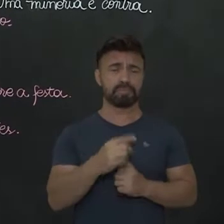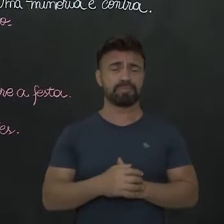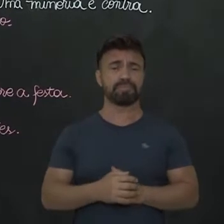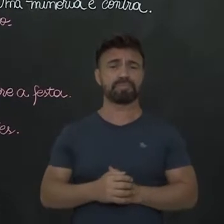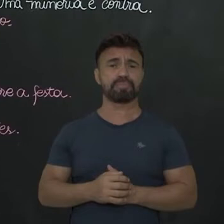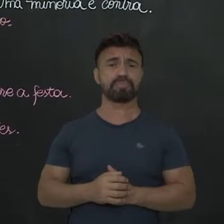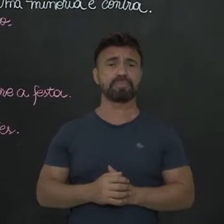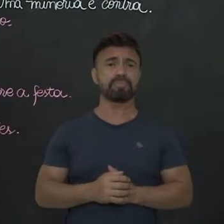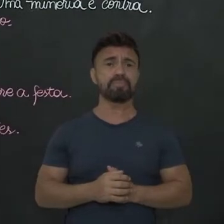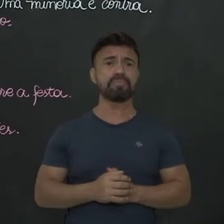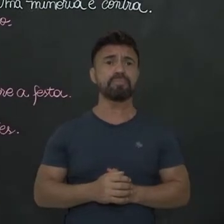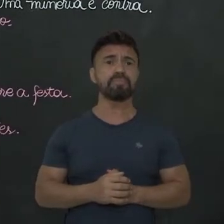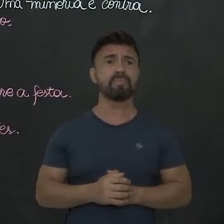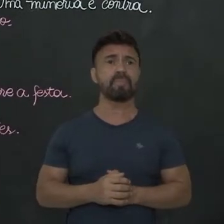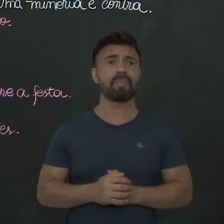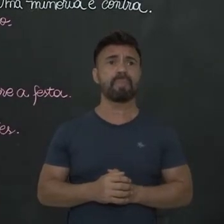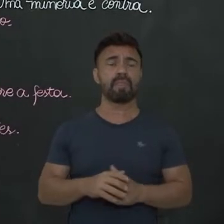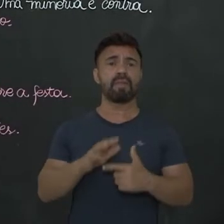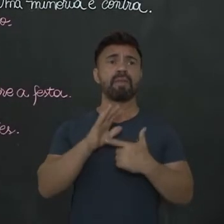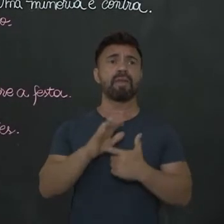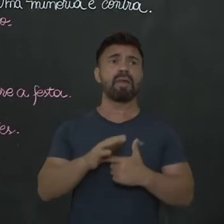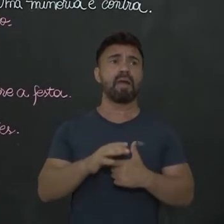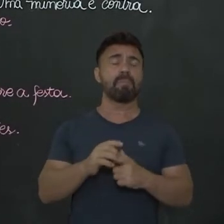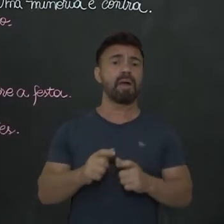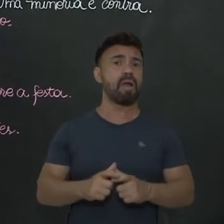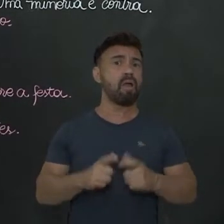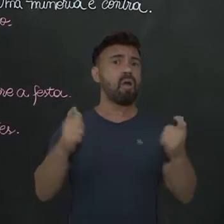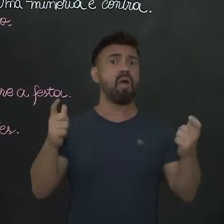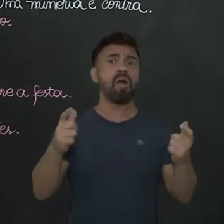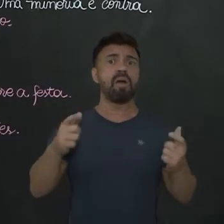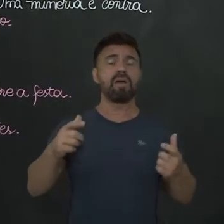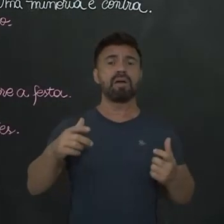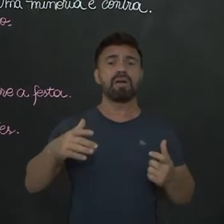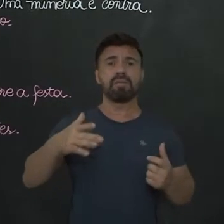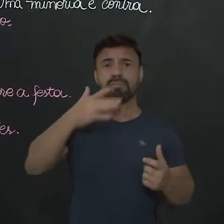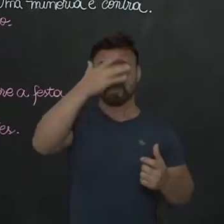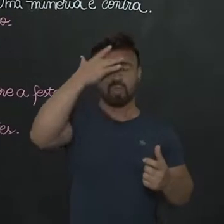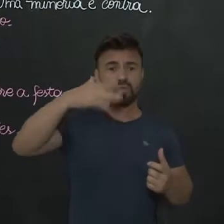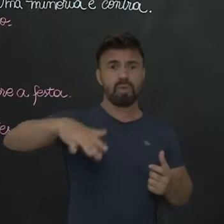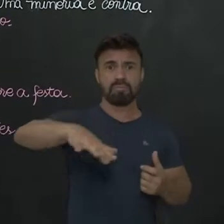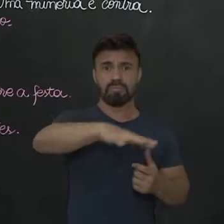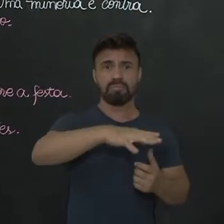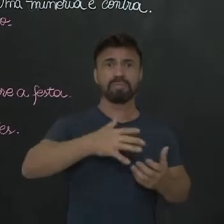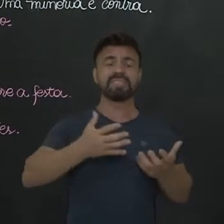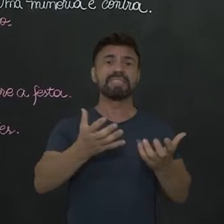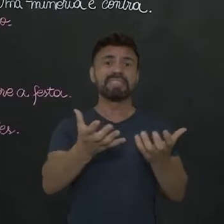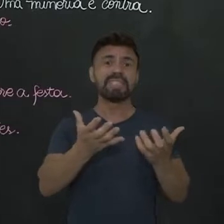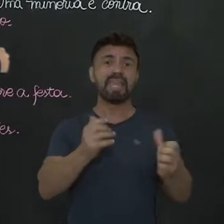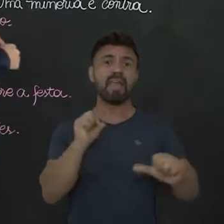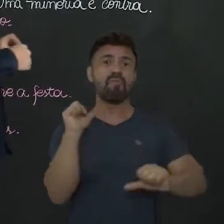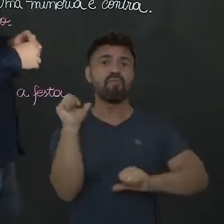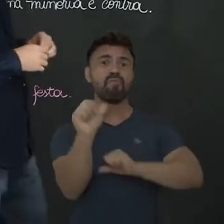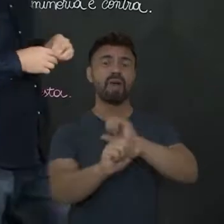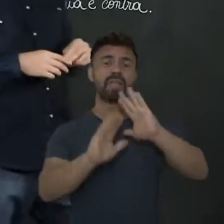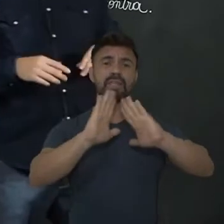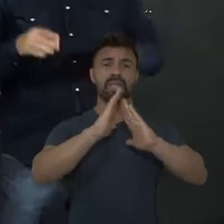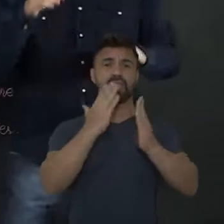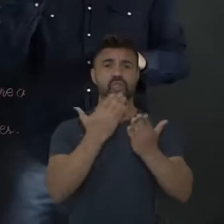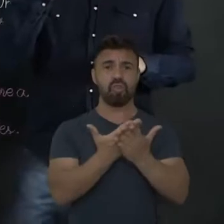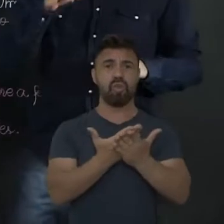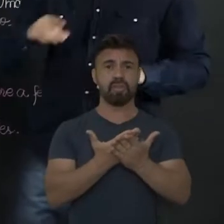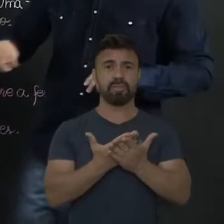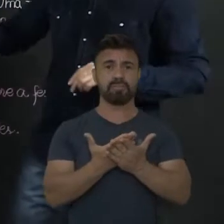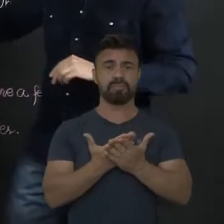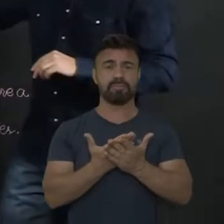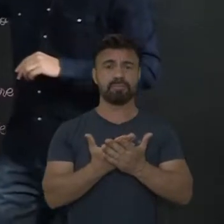atento a isso. Uma expressão do tipo: a maior parte dos moradores quer ou querem uma reforma na escola do